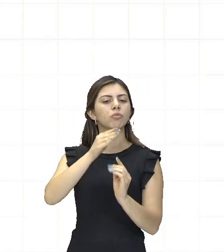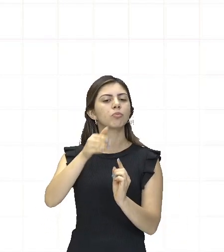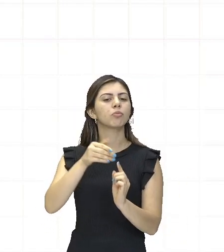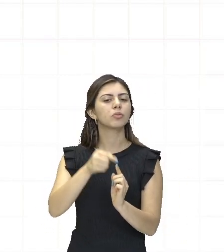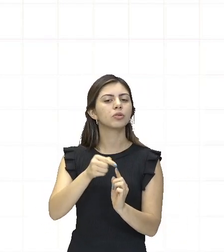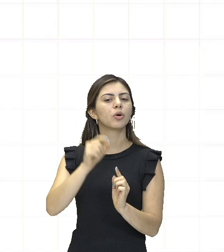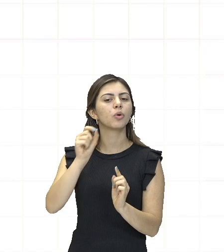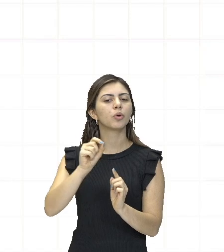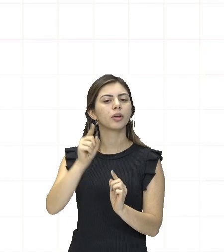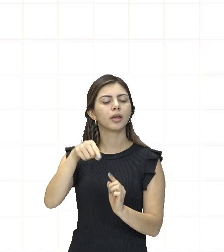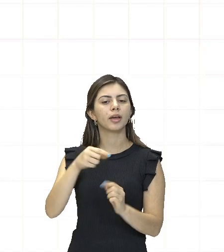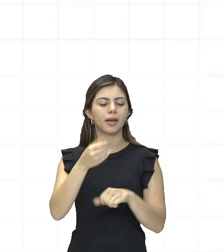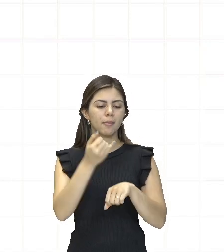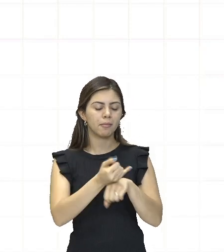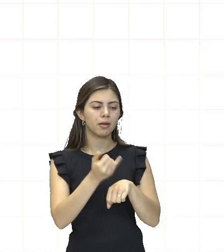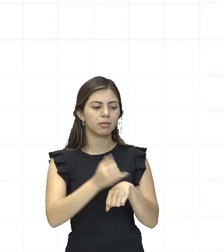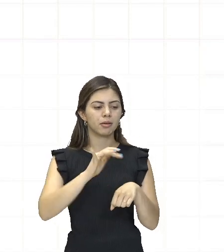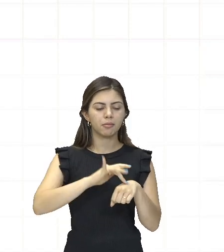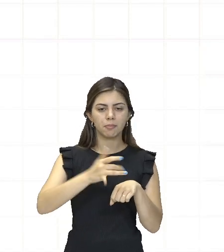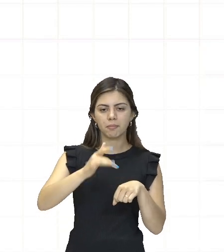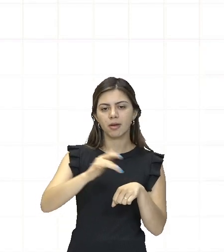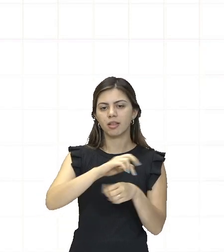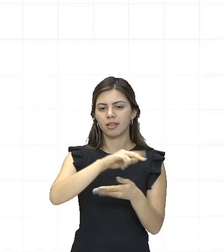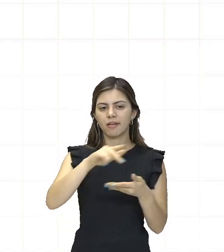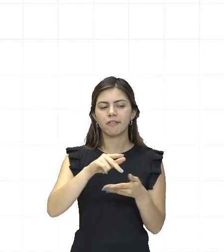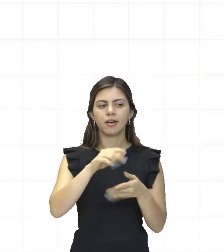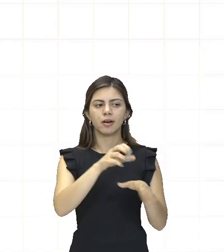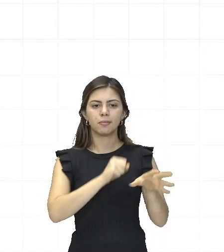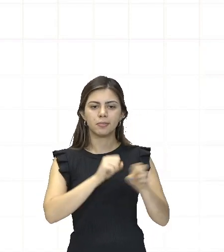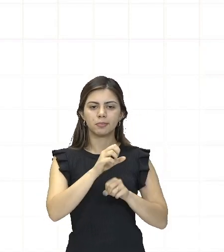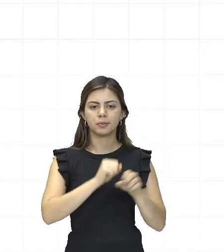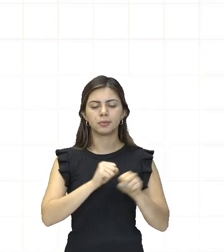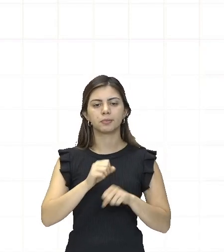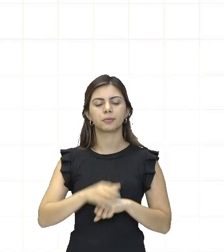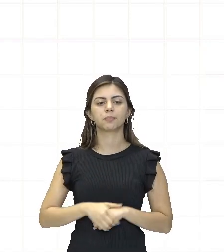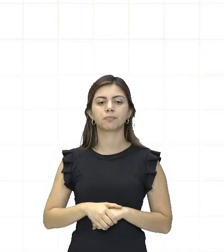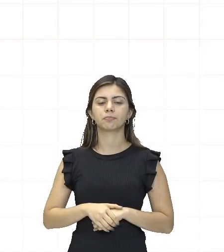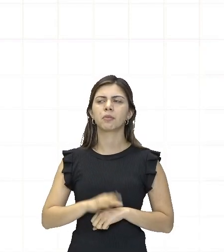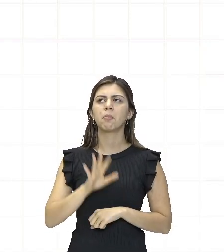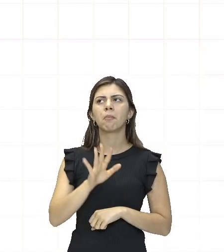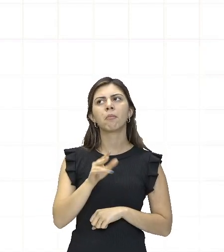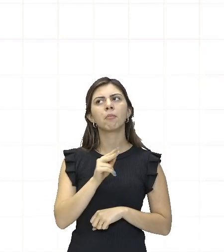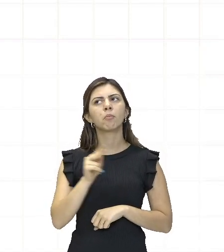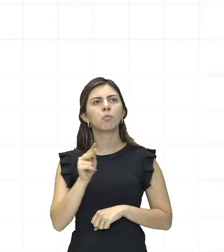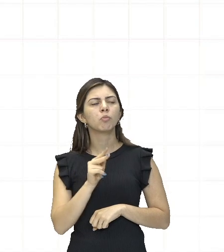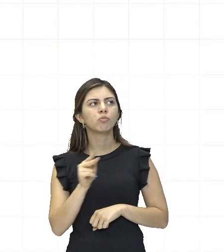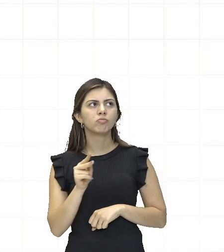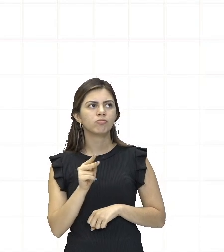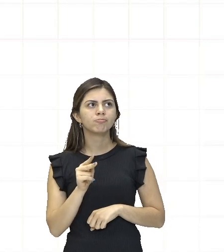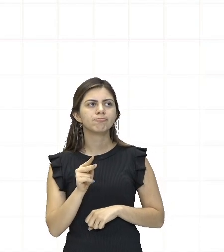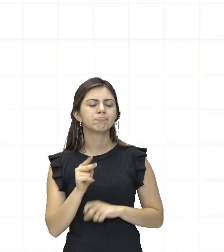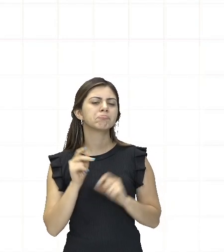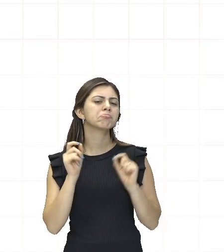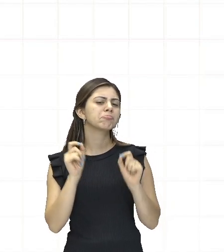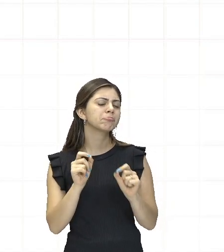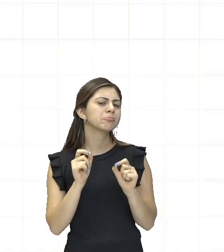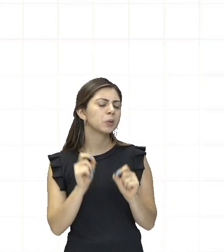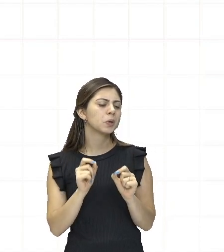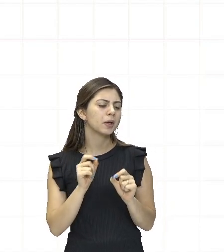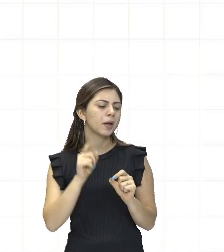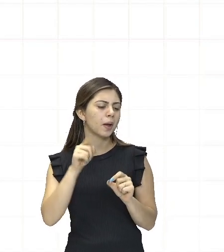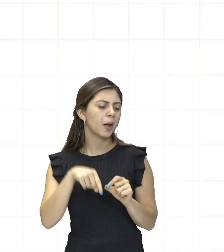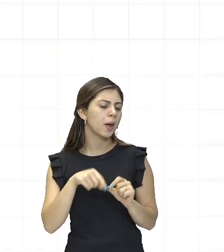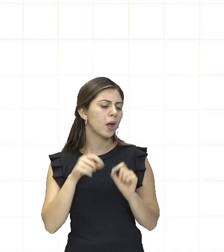era a obtenção de metais preciosos. Mas, professora, né? O que vai